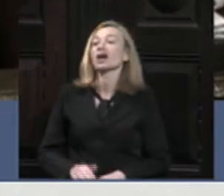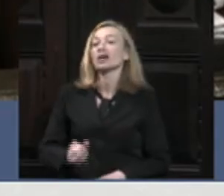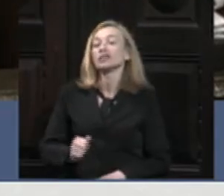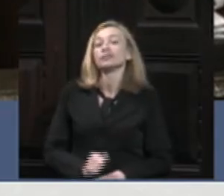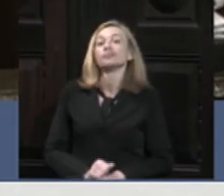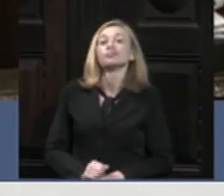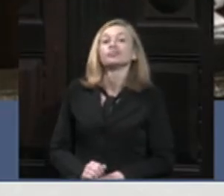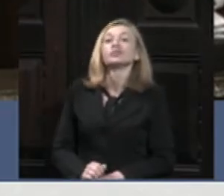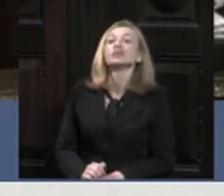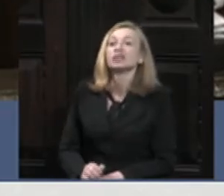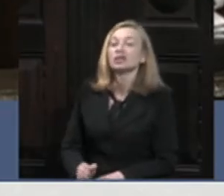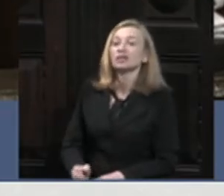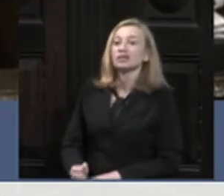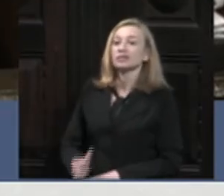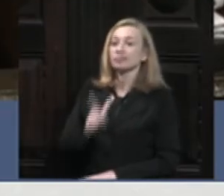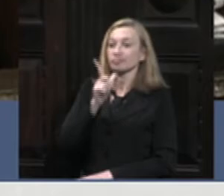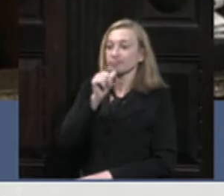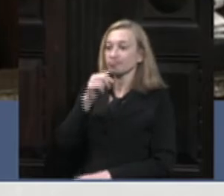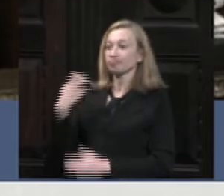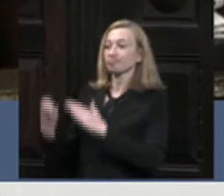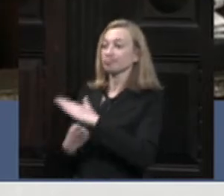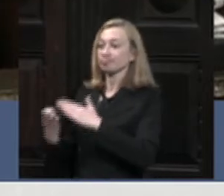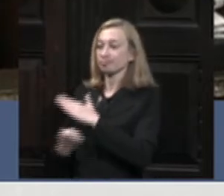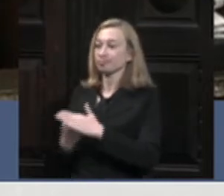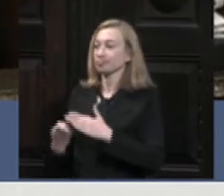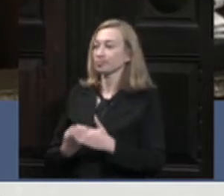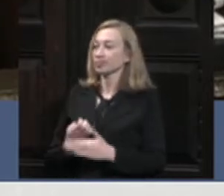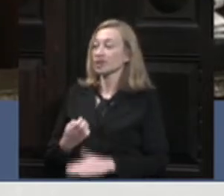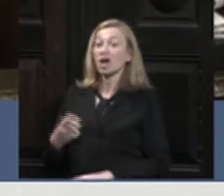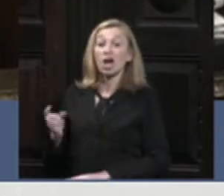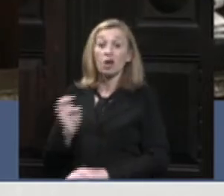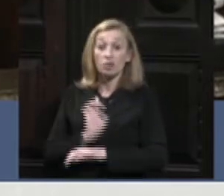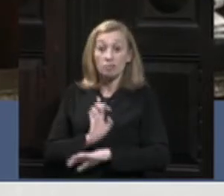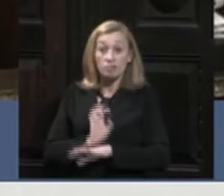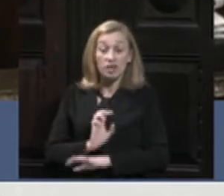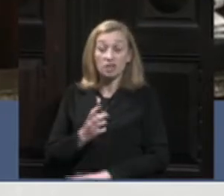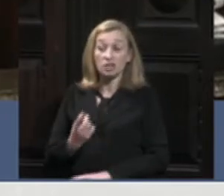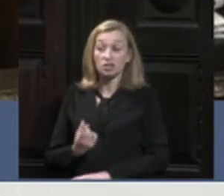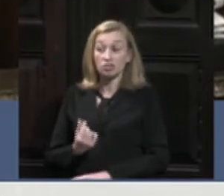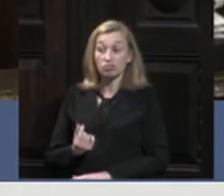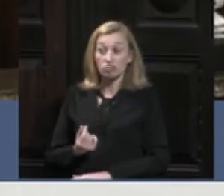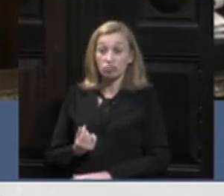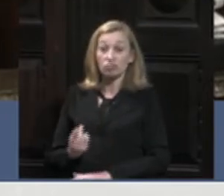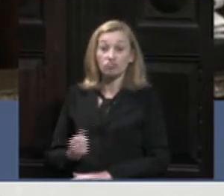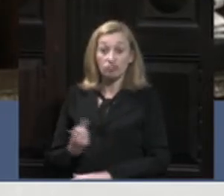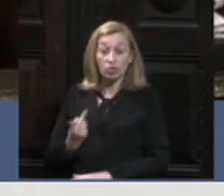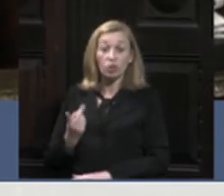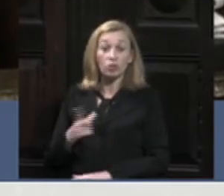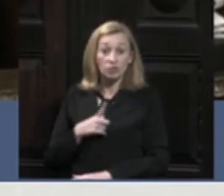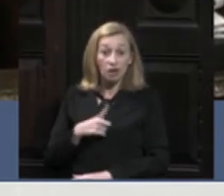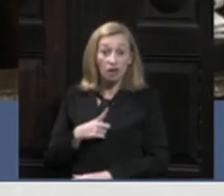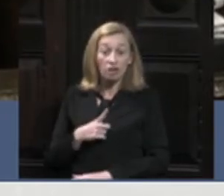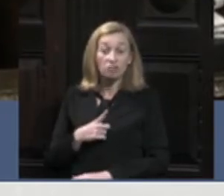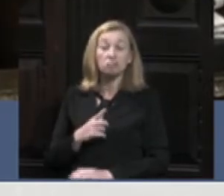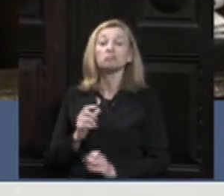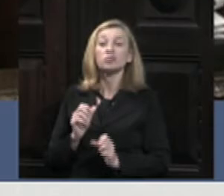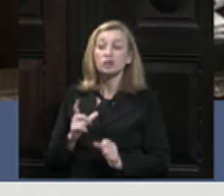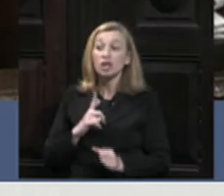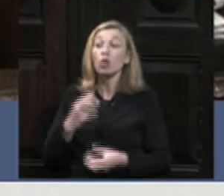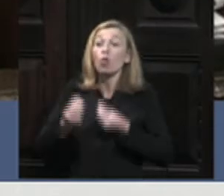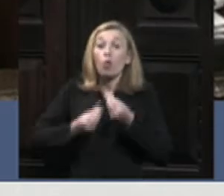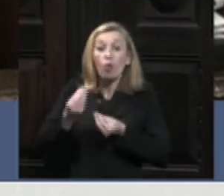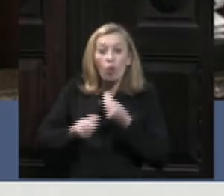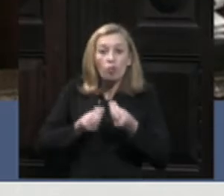A SEDAI tem possibilidades de buscar investimentos